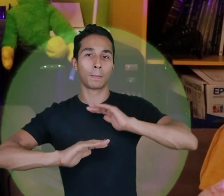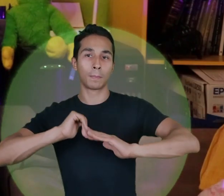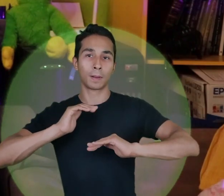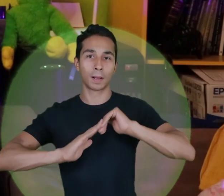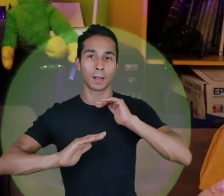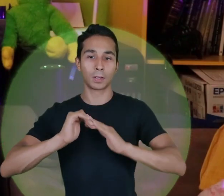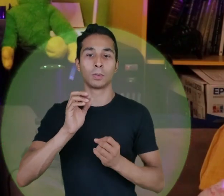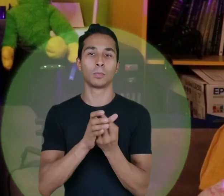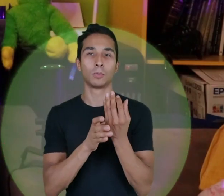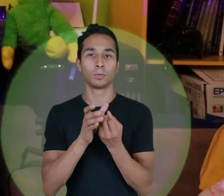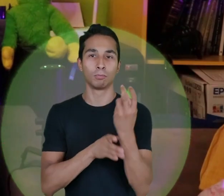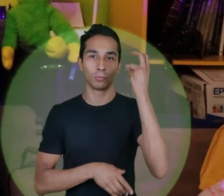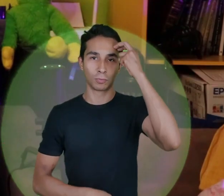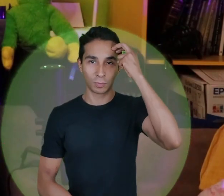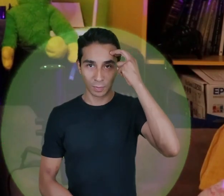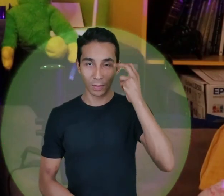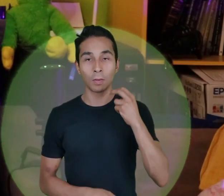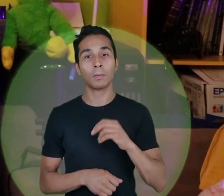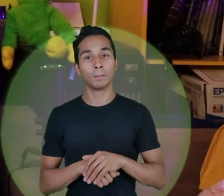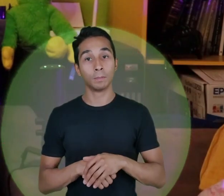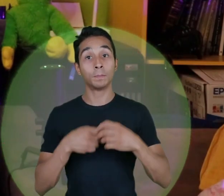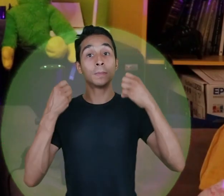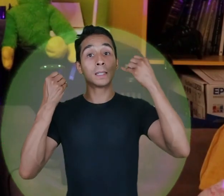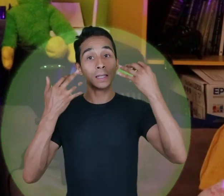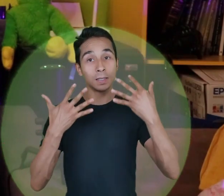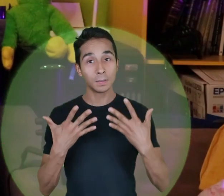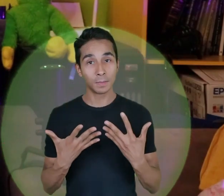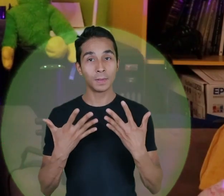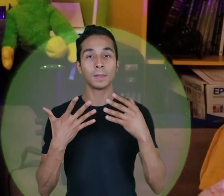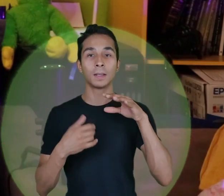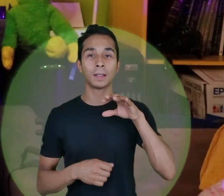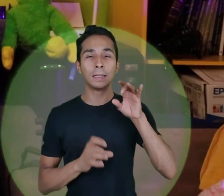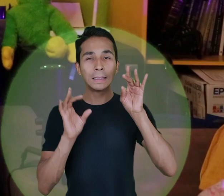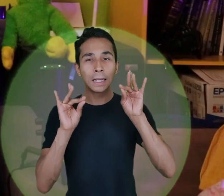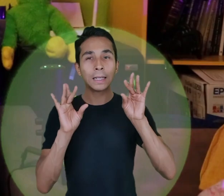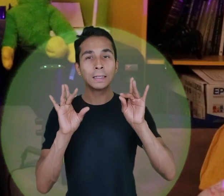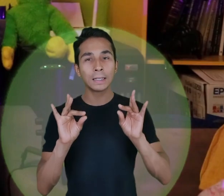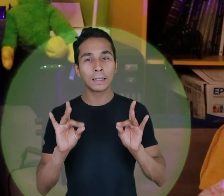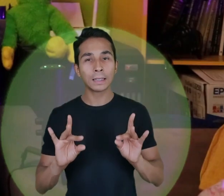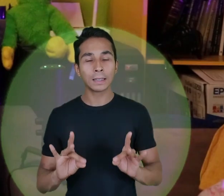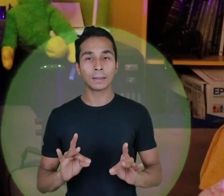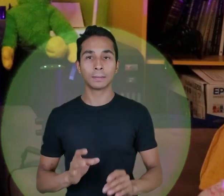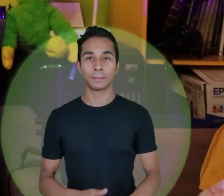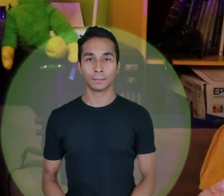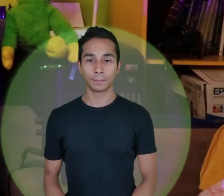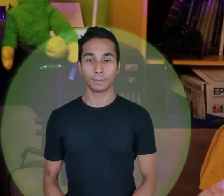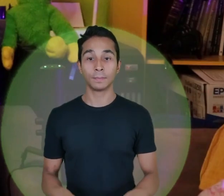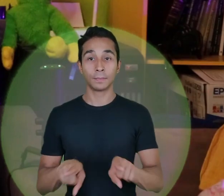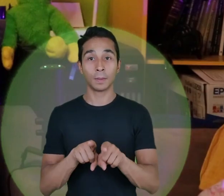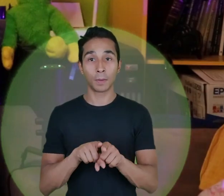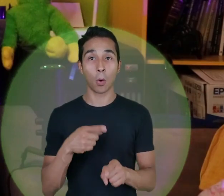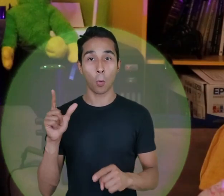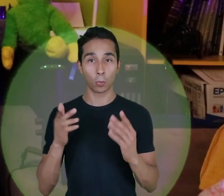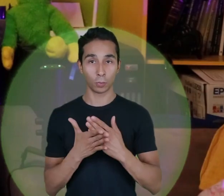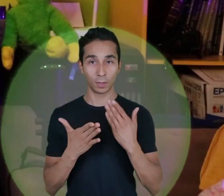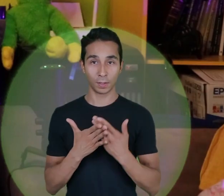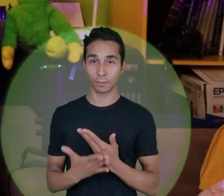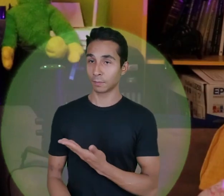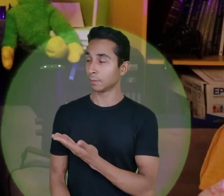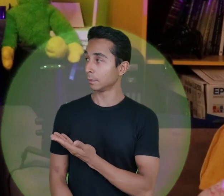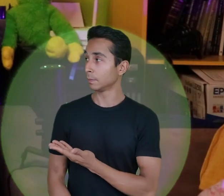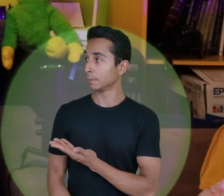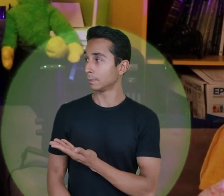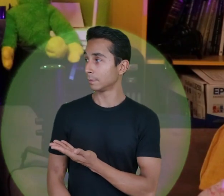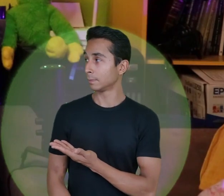exercícios práticos, etapa por etapa, explicando como essa produção cultural. A gente tem aqui um outro, que é da